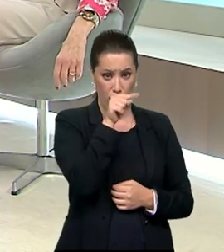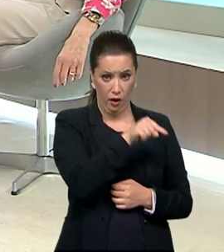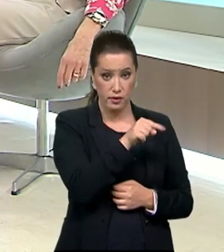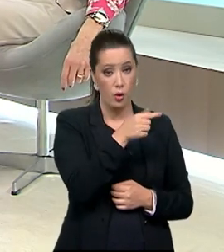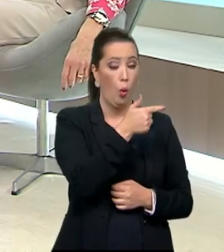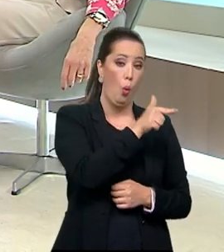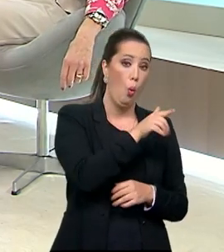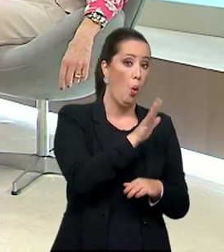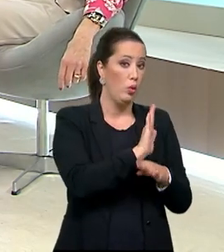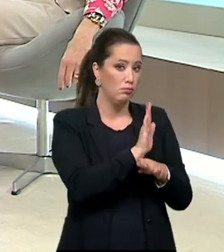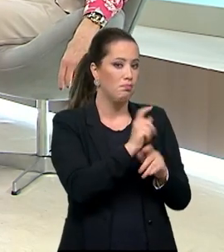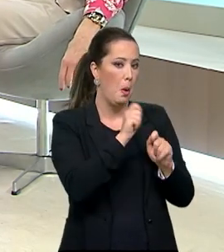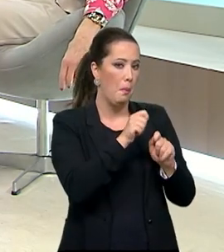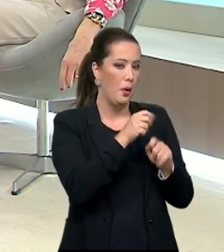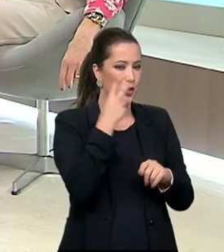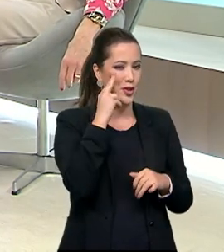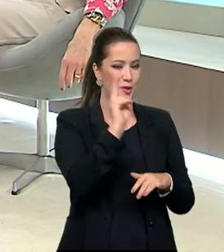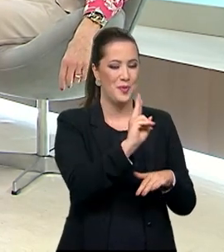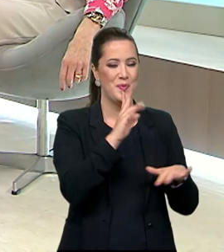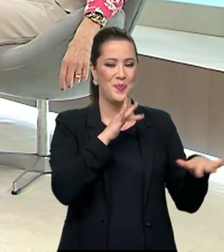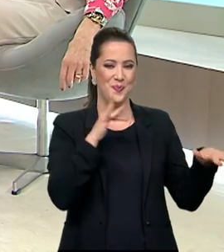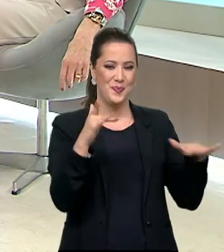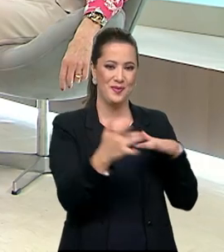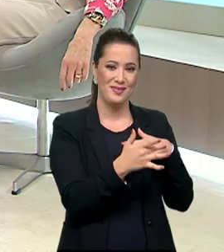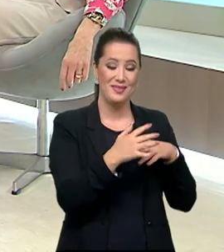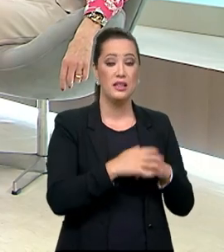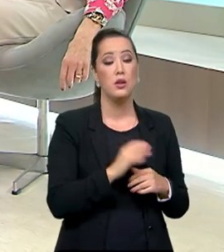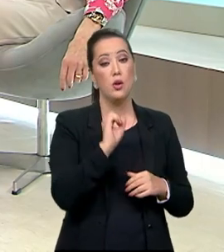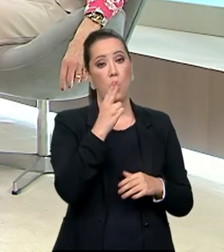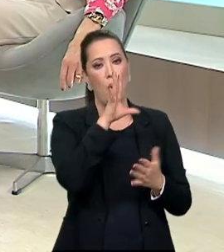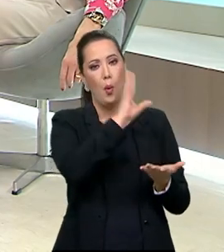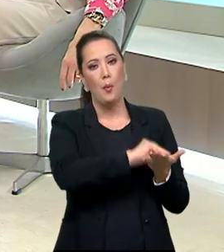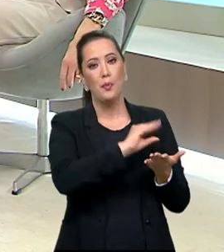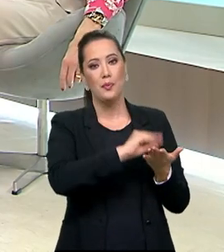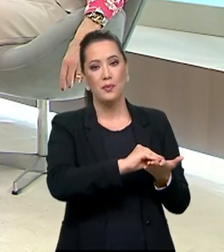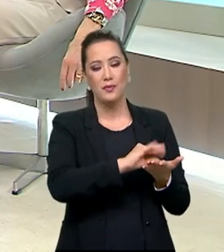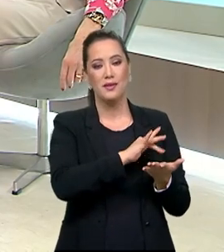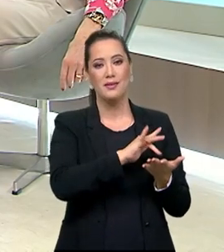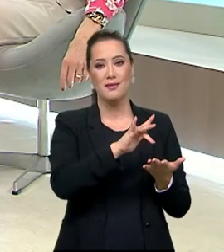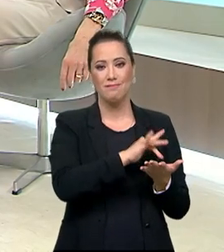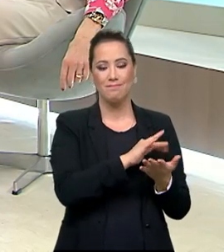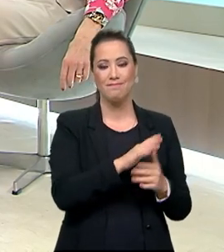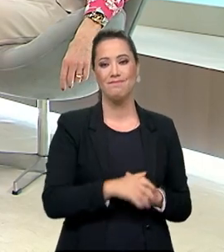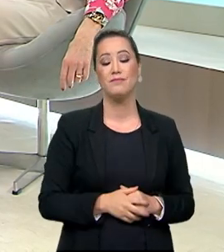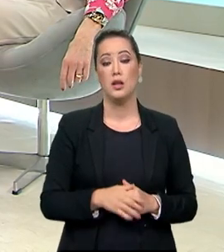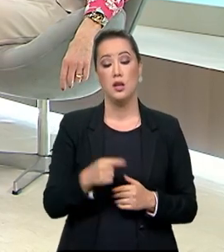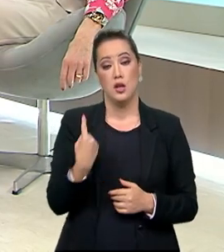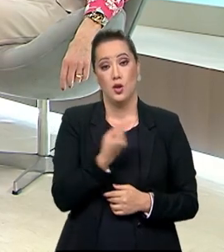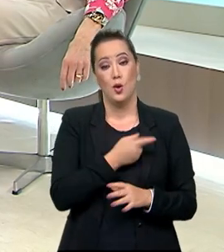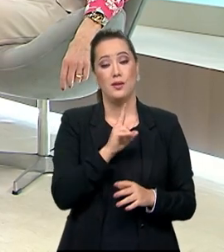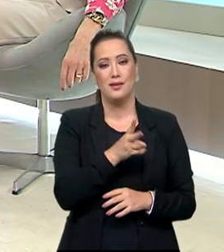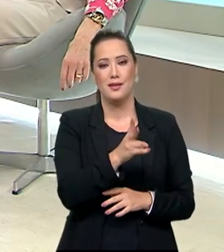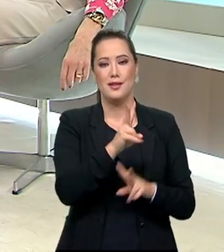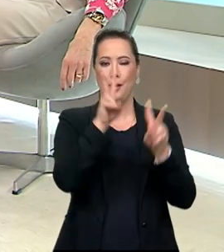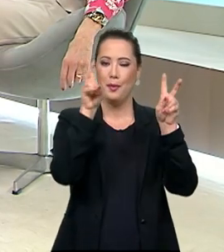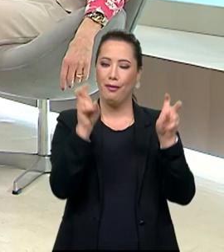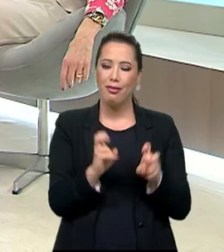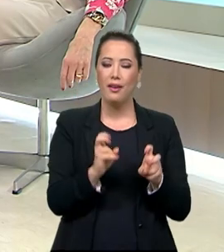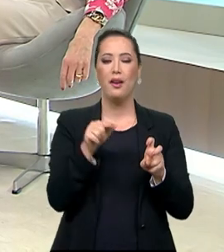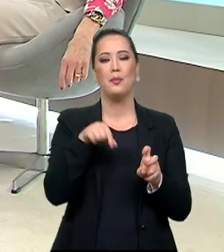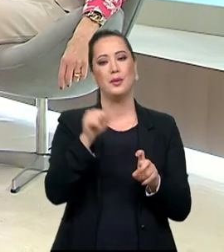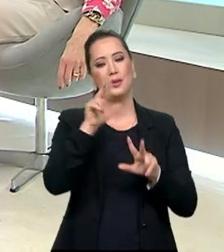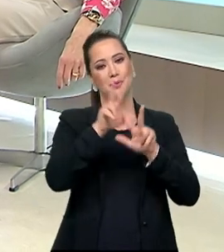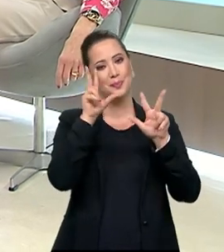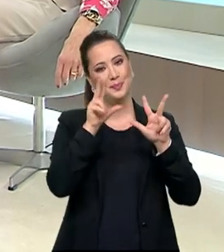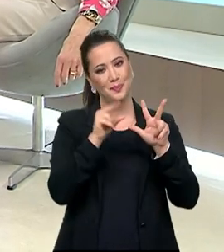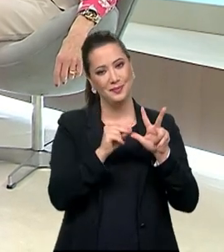outras entrevistas, é só acompanhar as nossas redes sociais ou baixar o TV Brasil Play. E o Brasil continua em pauta aqui na TV